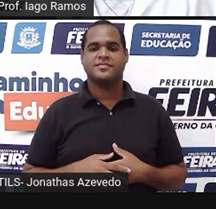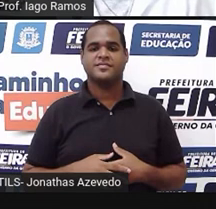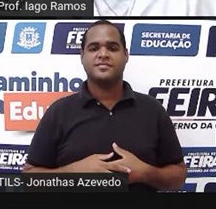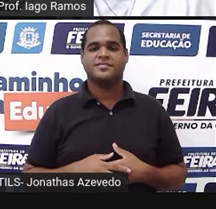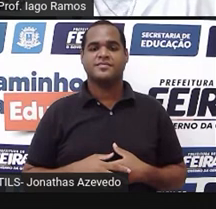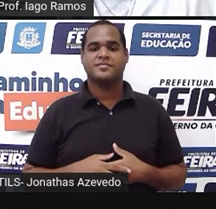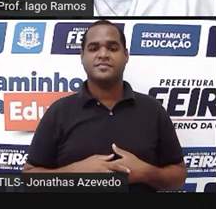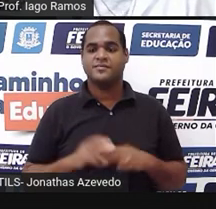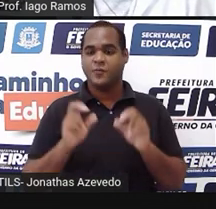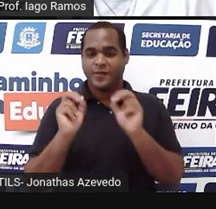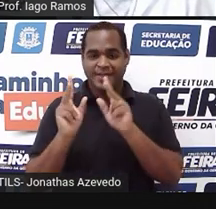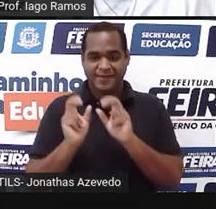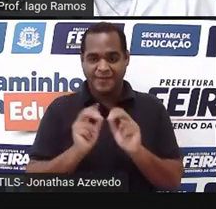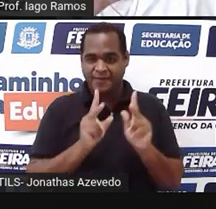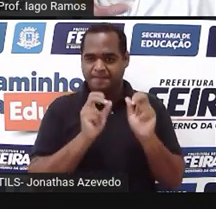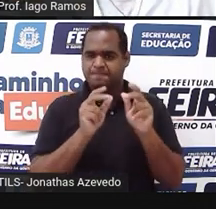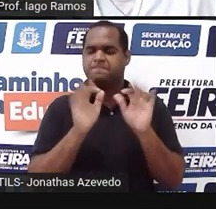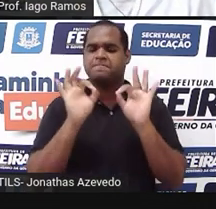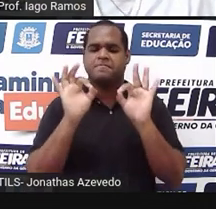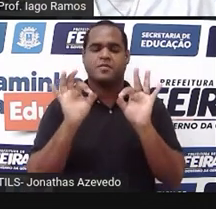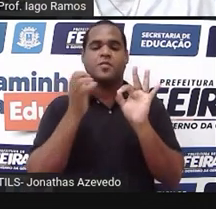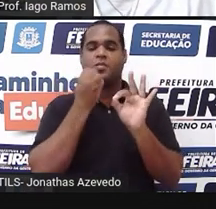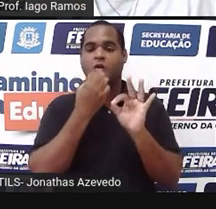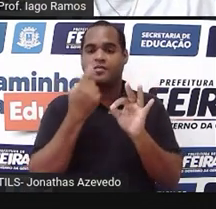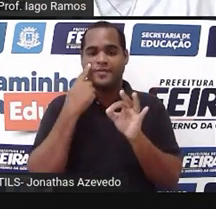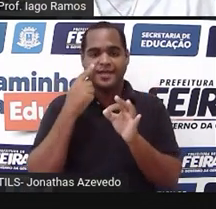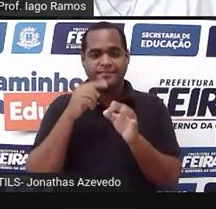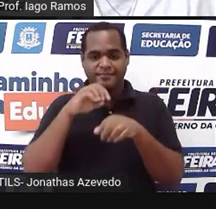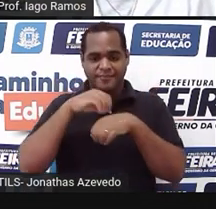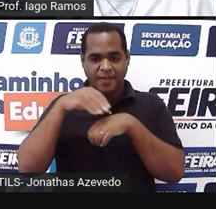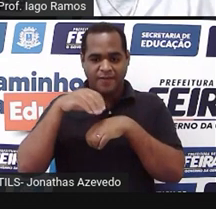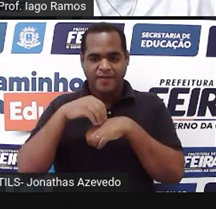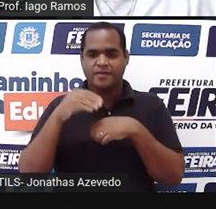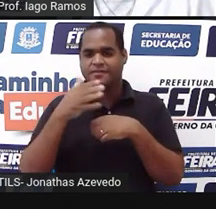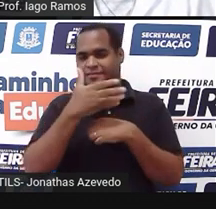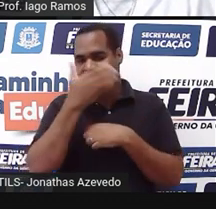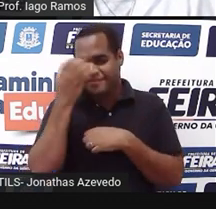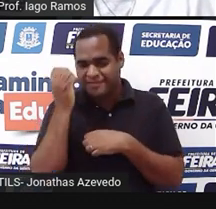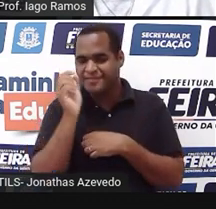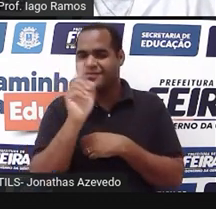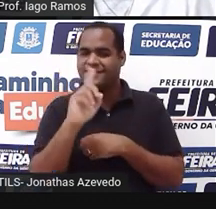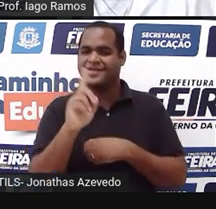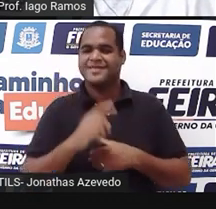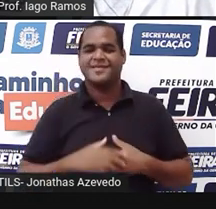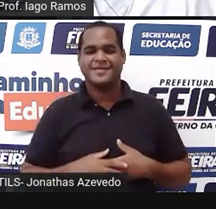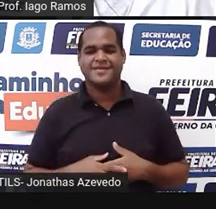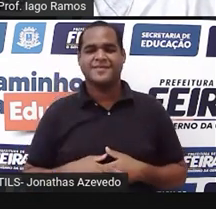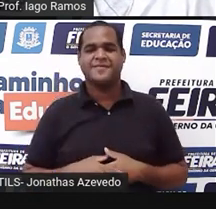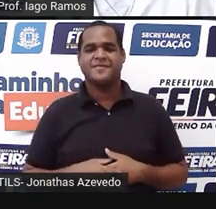o Tinho ótimo já Tá grifado alisa informações para eu não esquecer